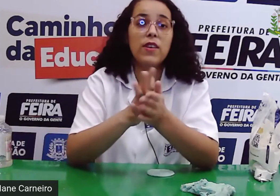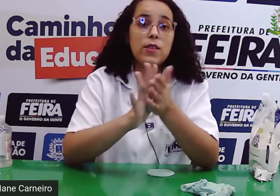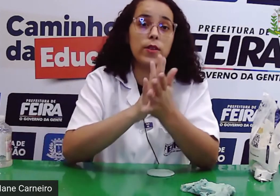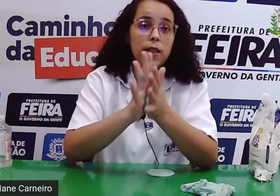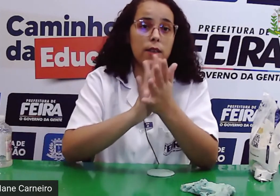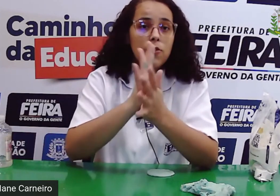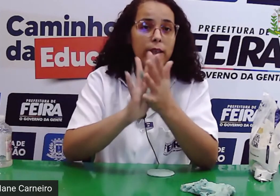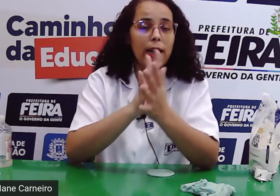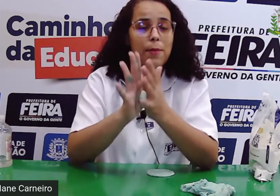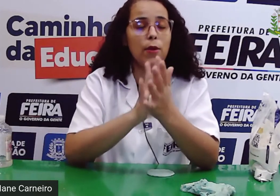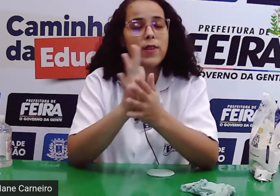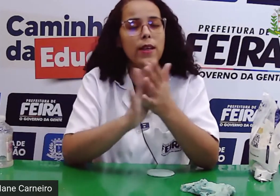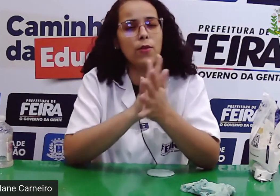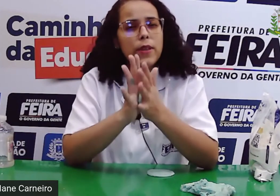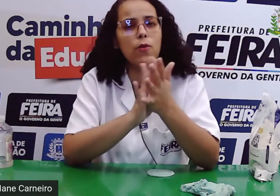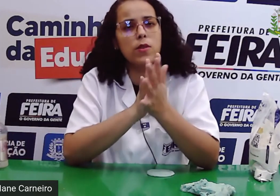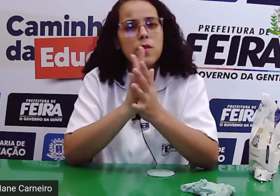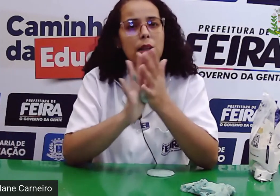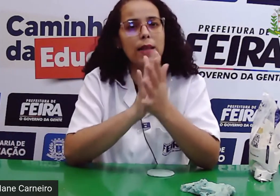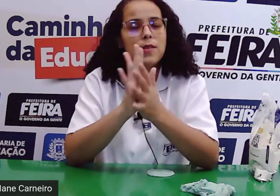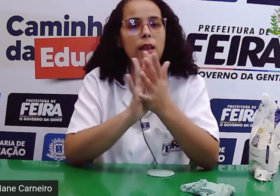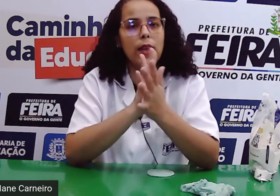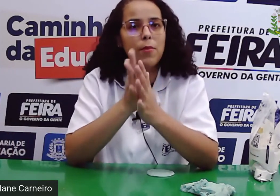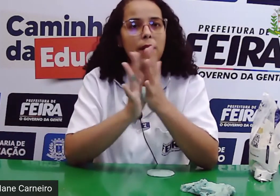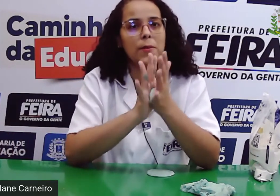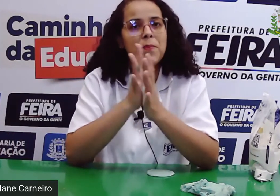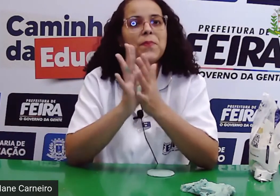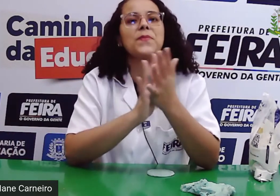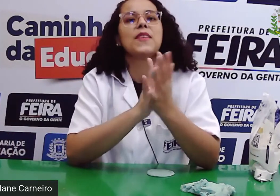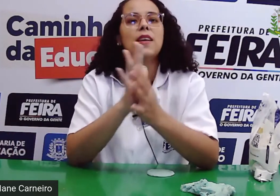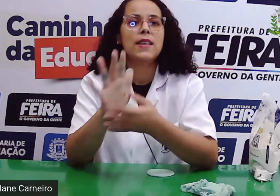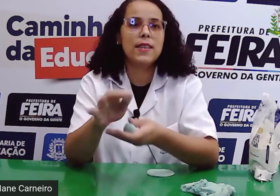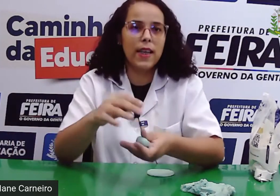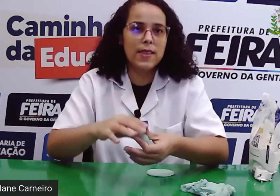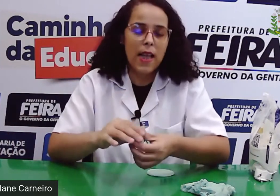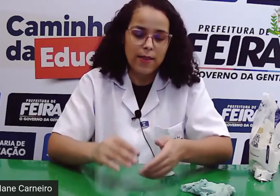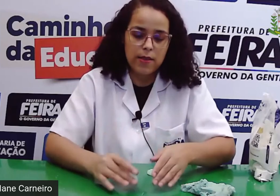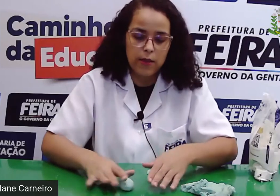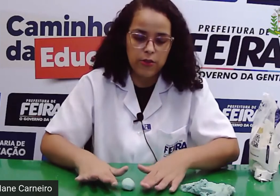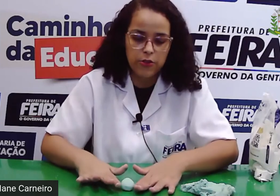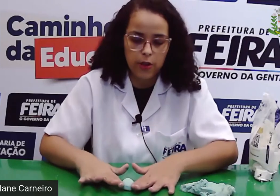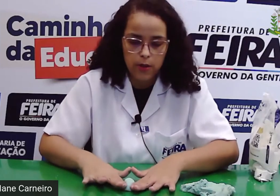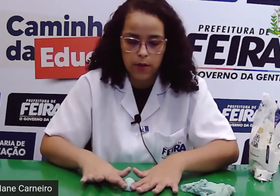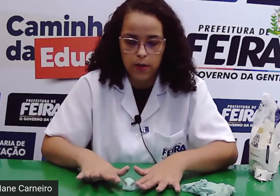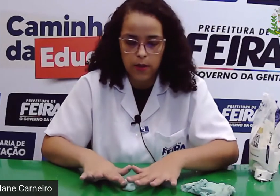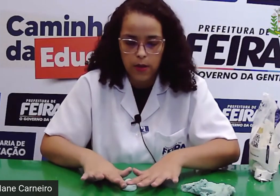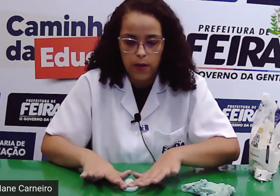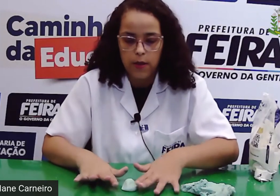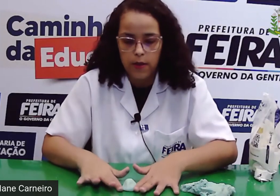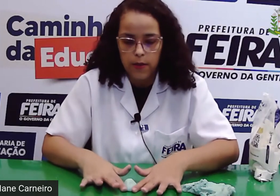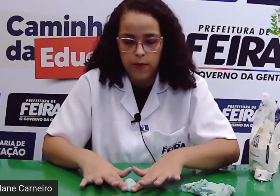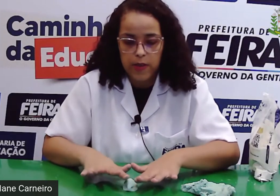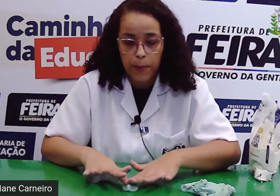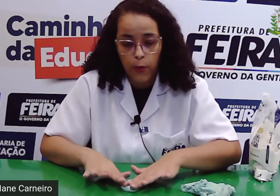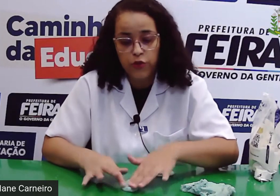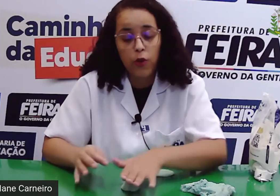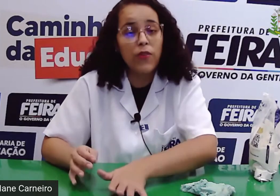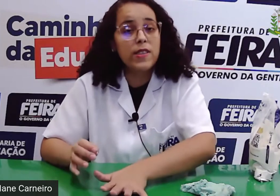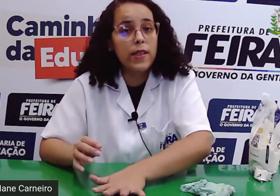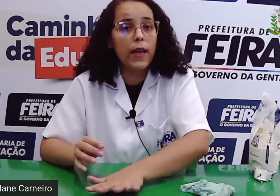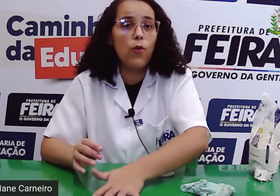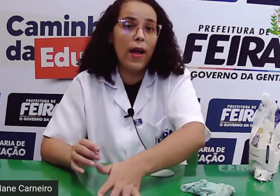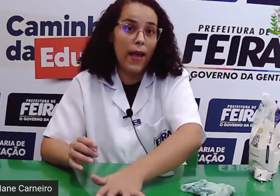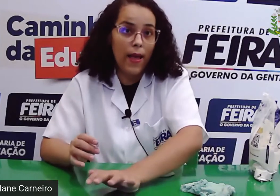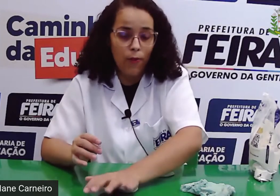Então, para fazer o triângulo, né, lembra, o triângulo tem quantos lados? Quem lembra? Três lados. Então a gente, ó, você pode